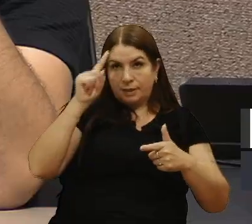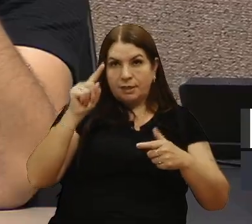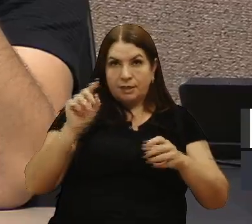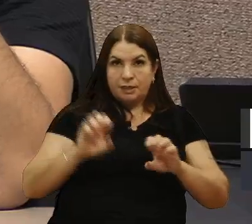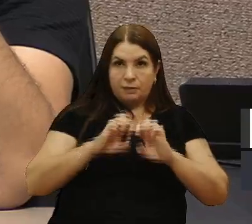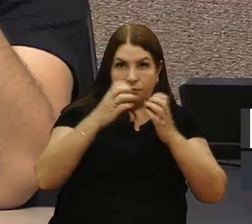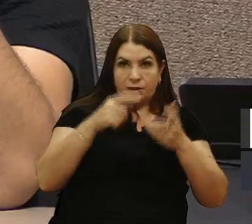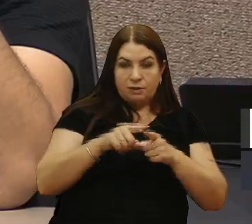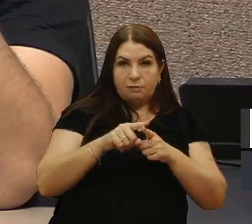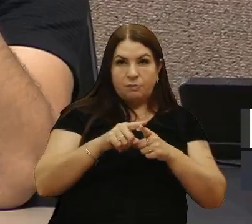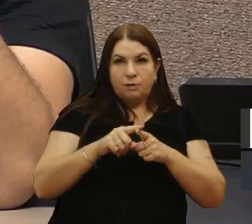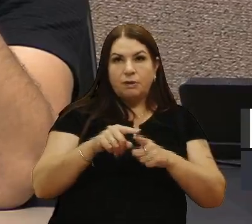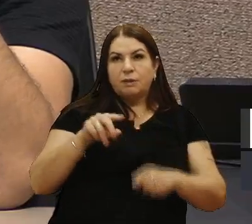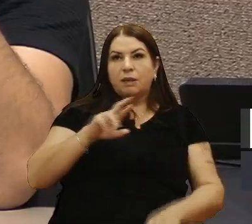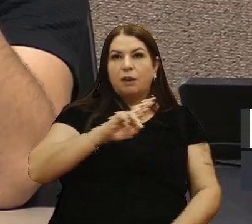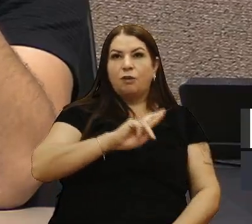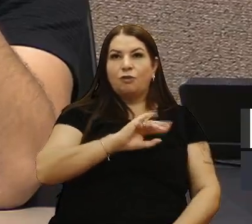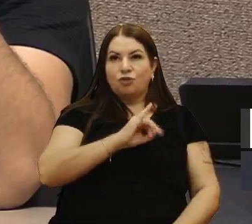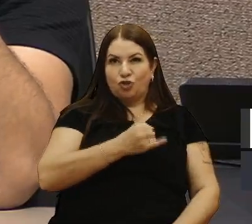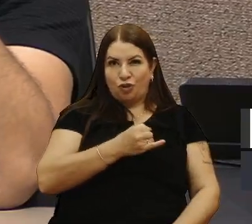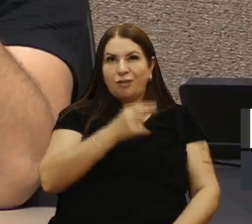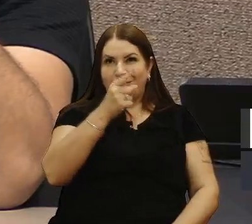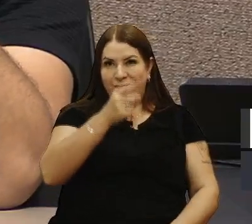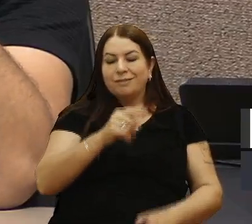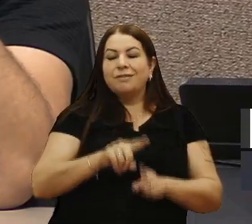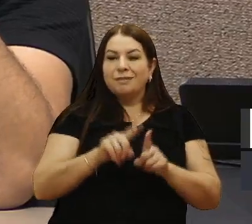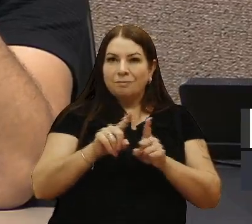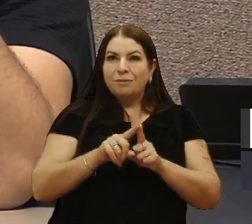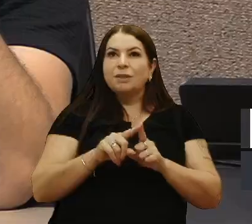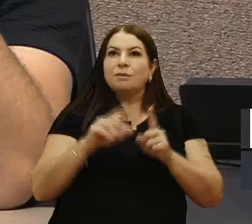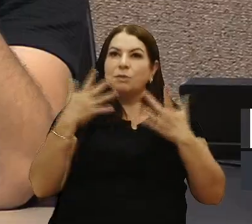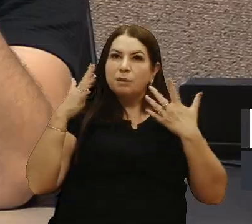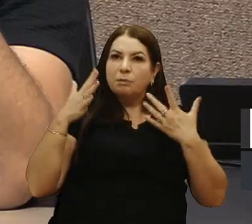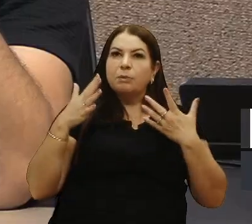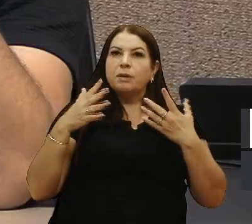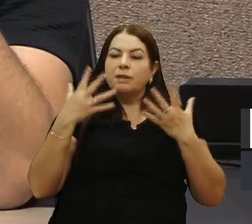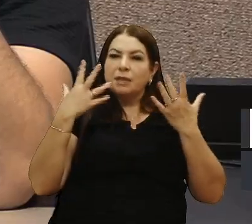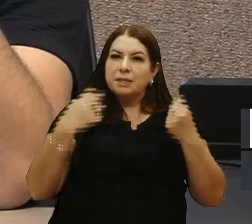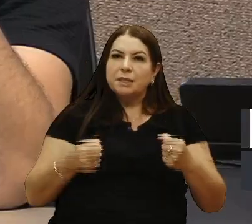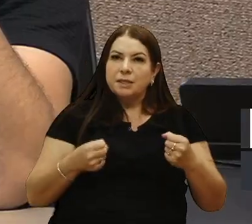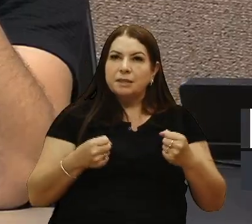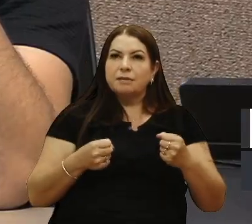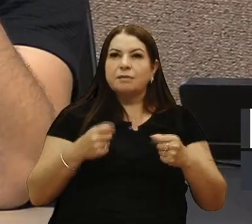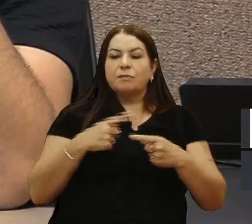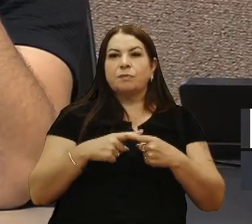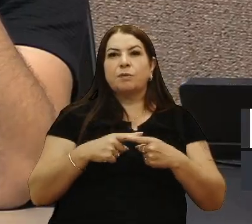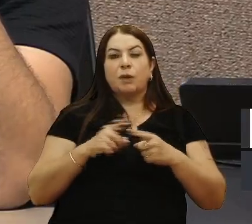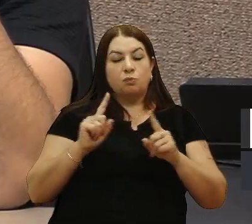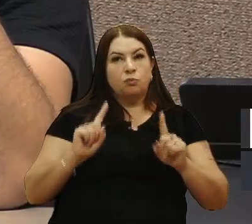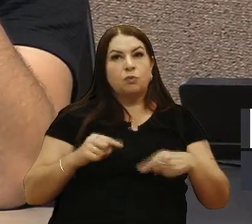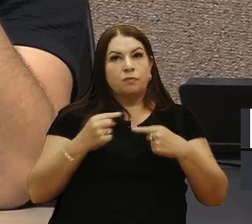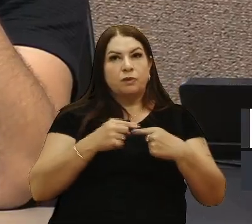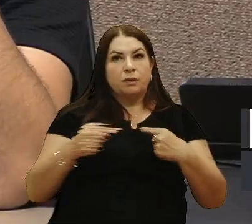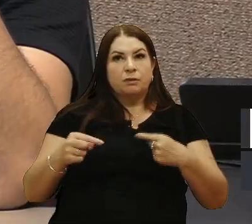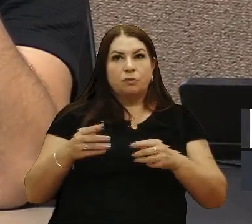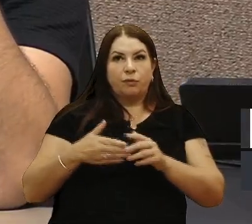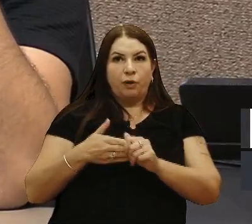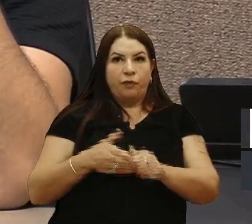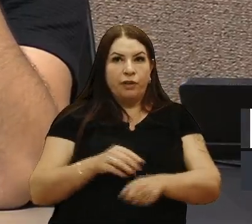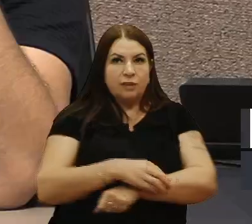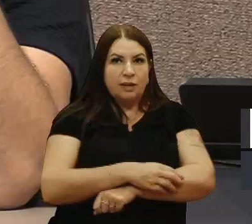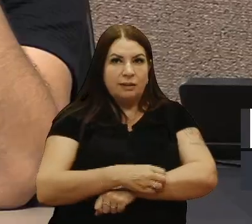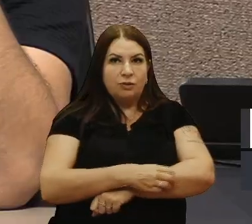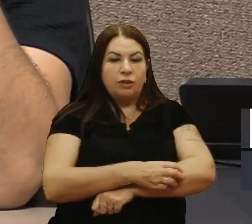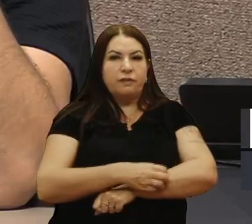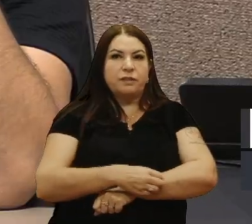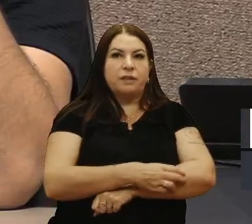eventos, ainda no Recreio da Juventude, né? Então, parabenizar o Fernando por ter aceito, porque é um desafio. Quem acompanha, e nós